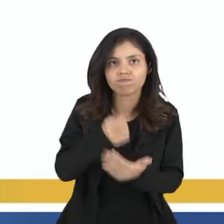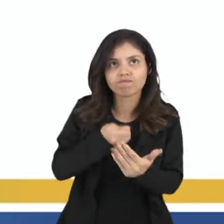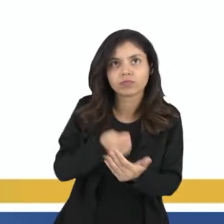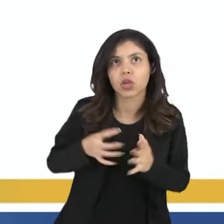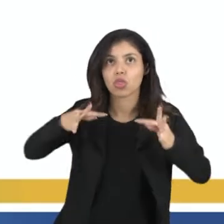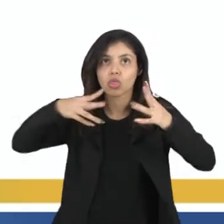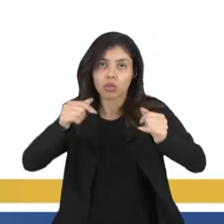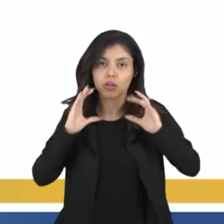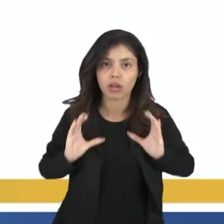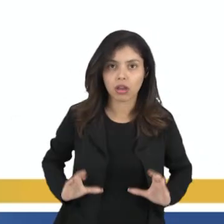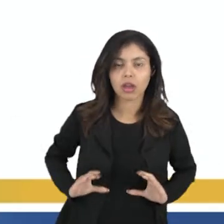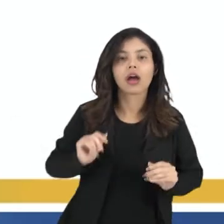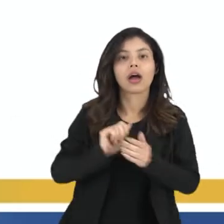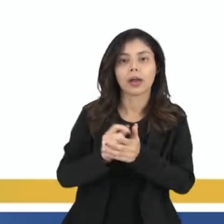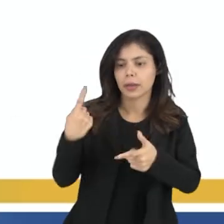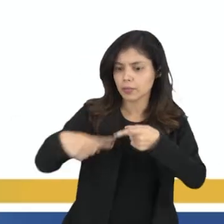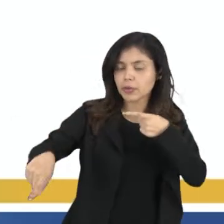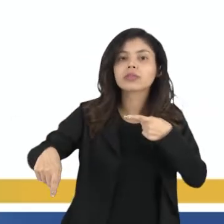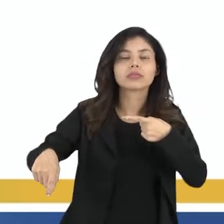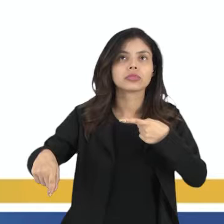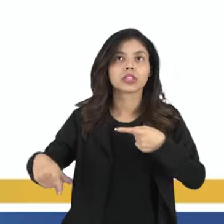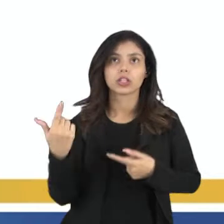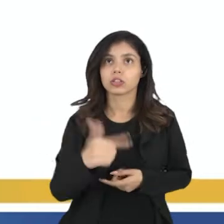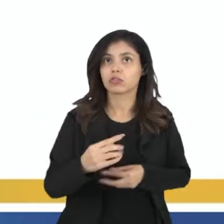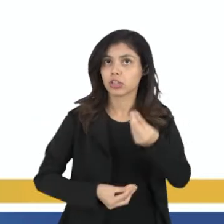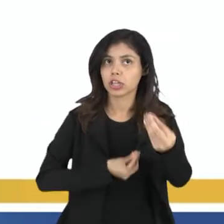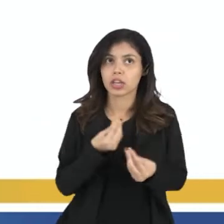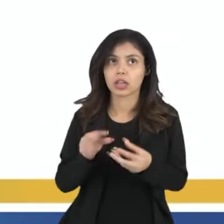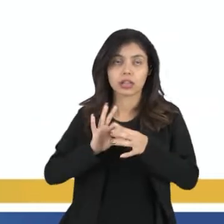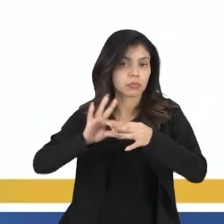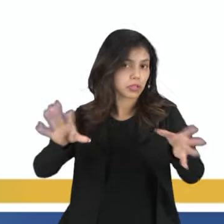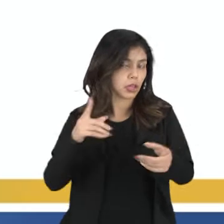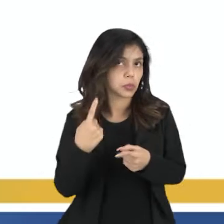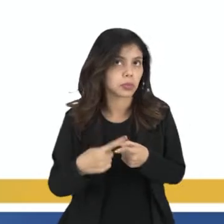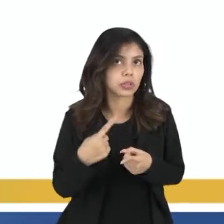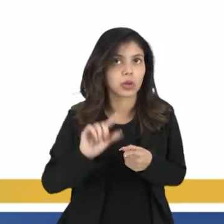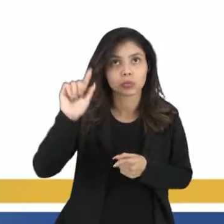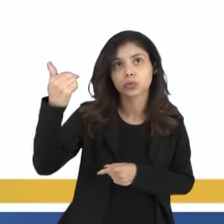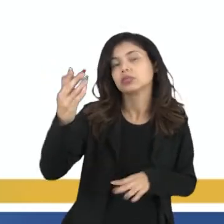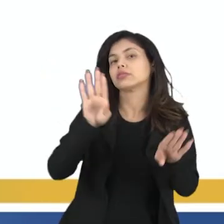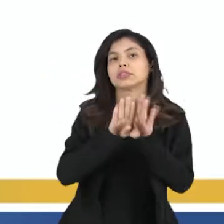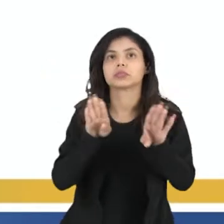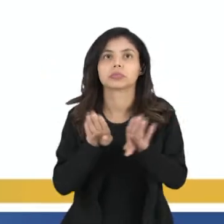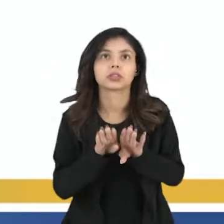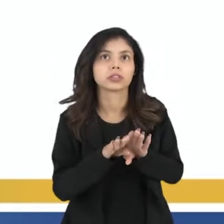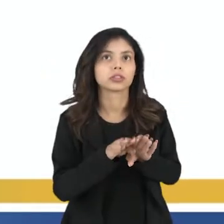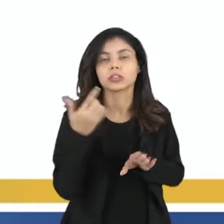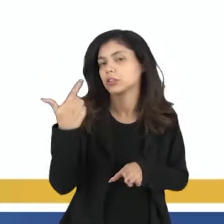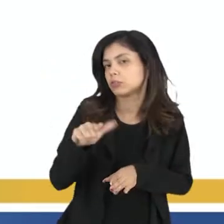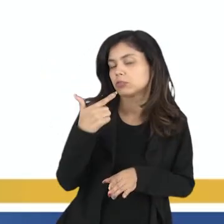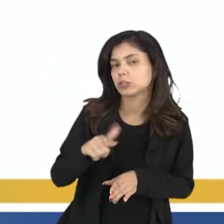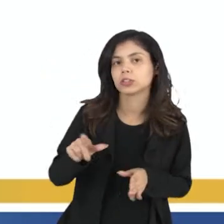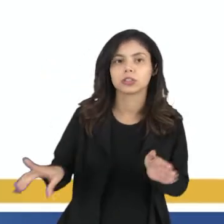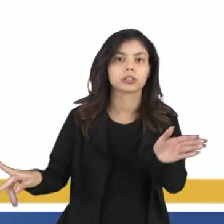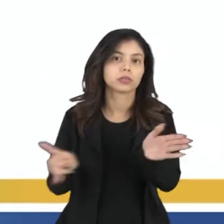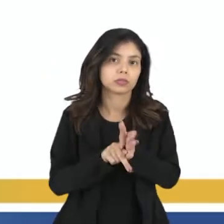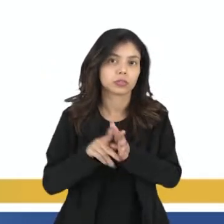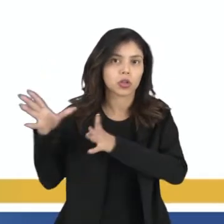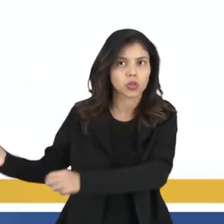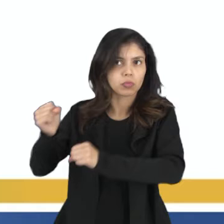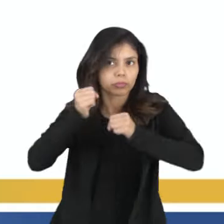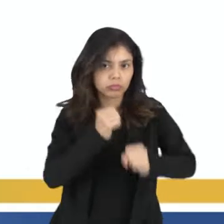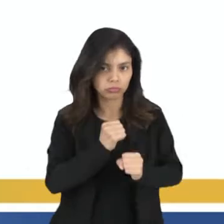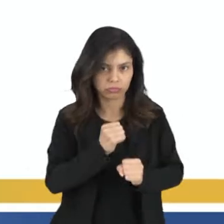pudesse fazer tudo o que elas proíbem, não teria mais liberdade, porque os outros também não teriam tal poder. Então, a